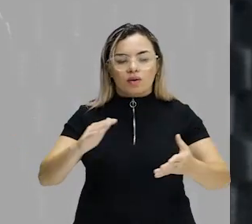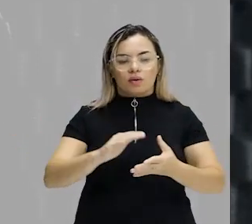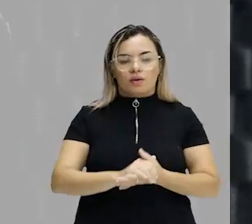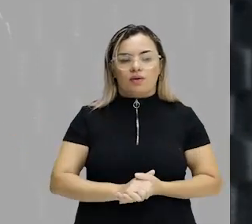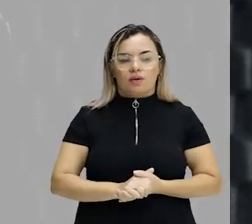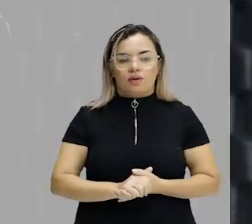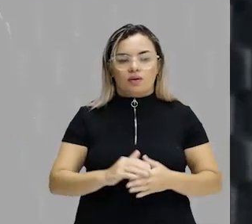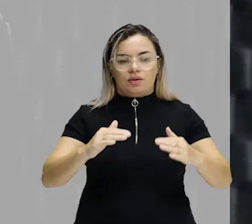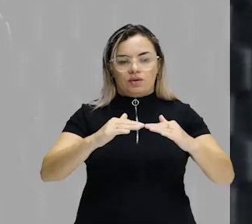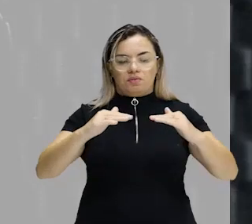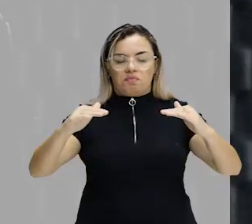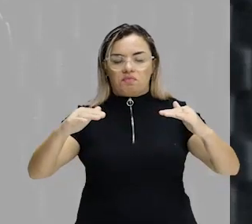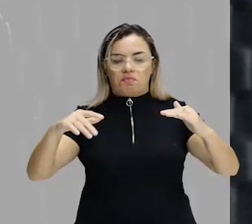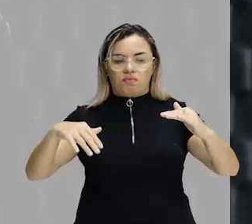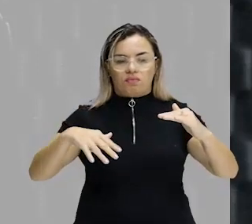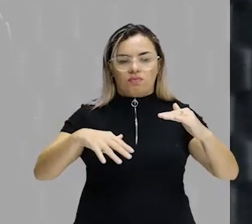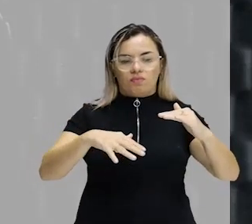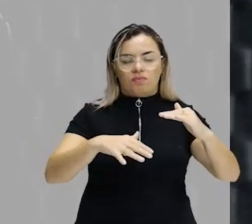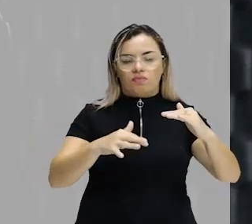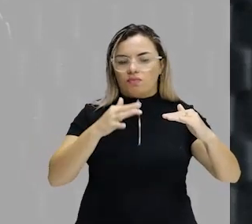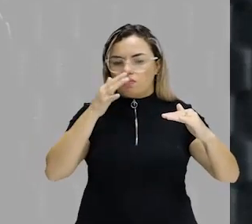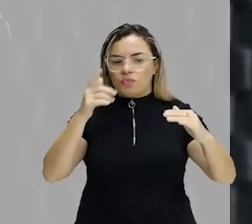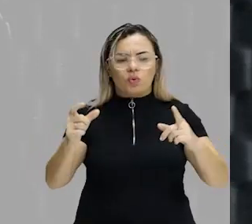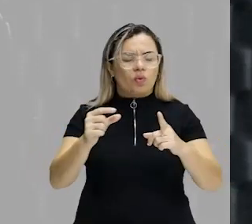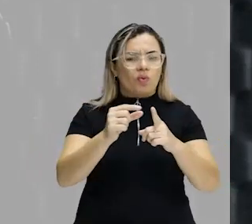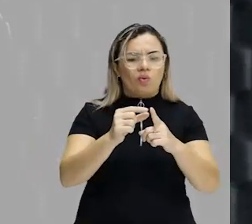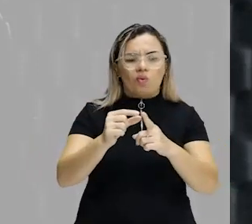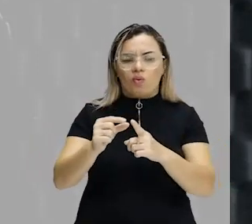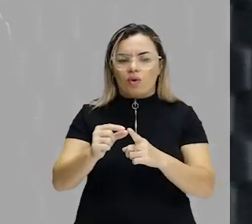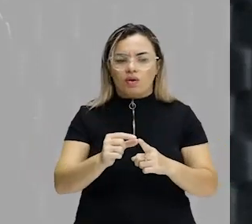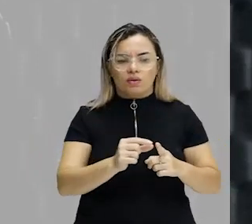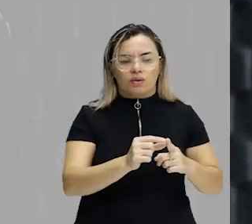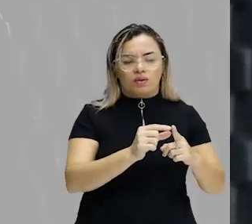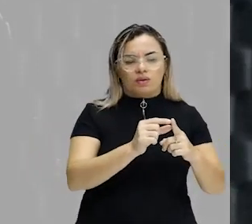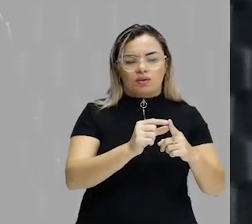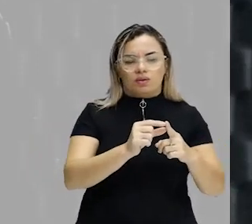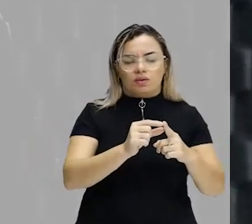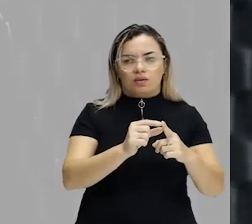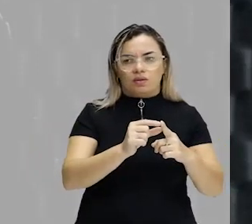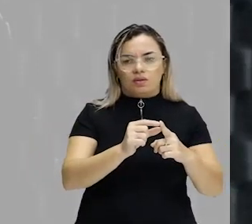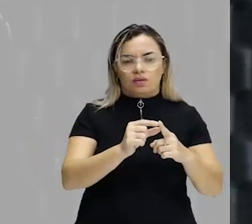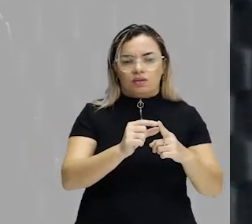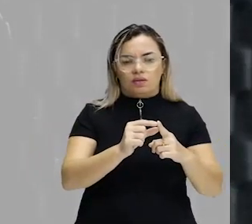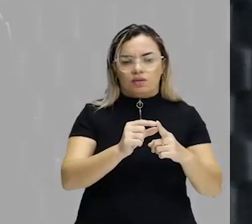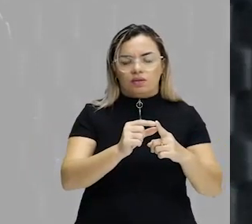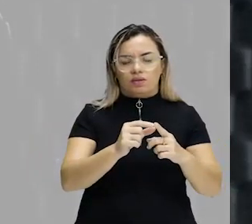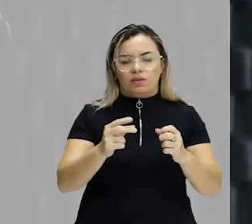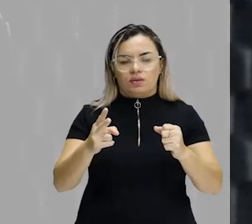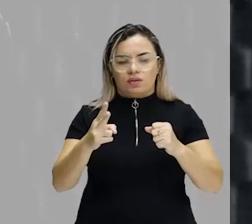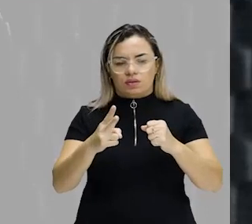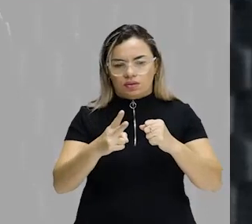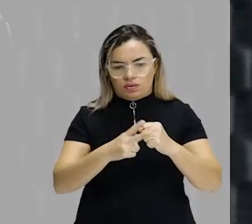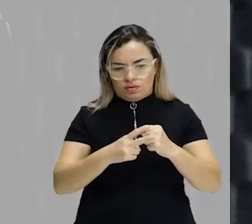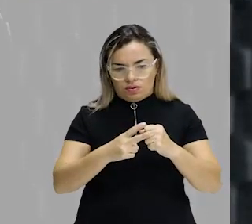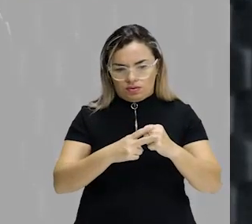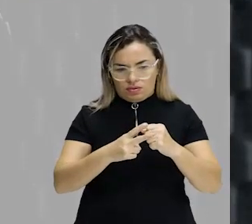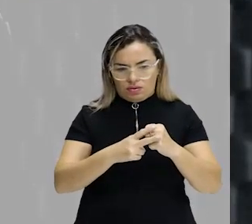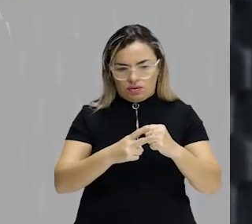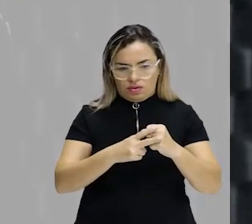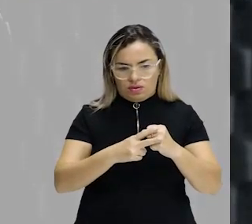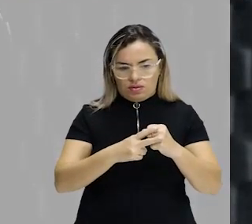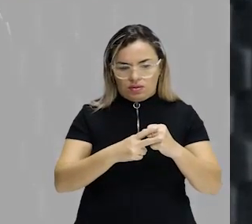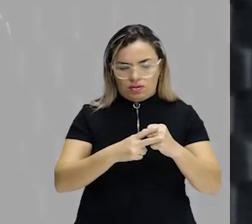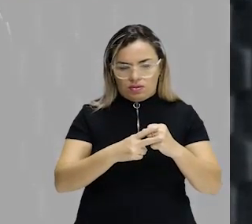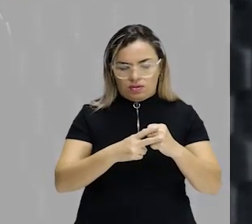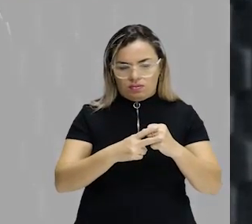Pela varanda, flores tristes e baldias, com uma alegria que não tem onde encostar. Bem aqui tem o verbo no infinitivo, e aí me dá uma tristeza